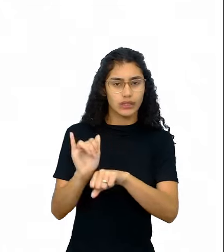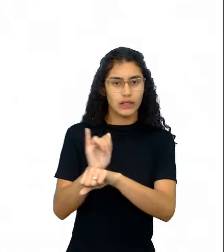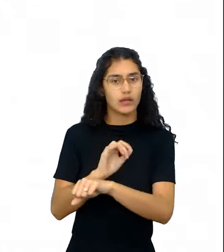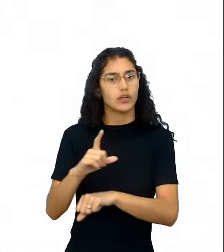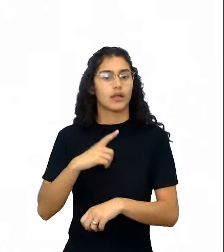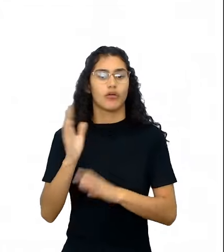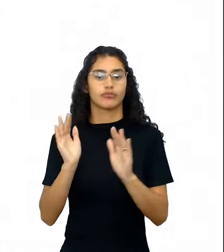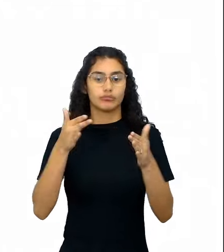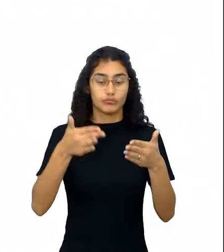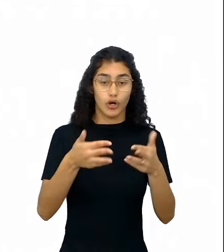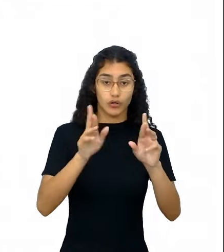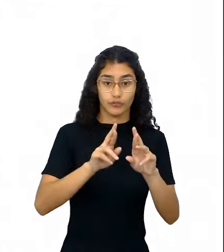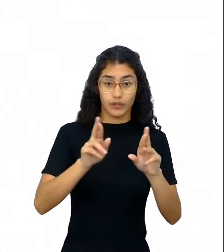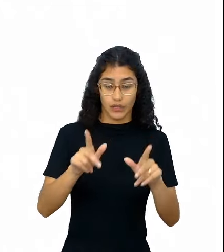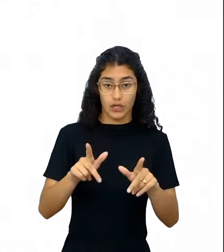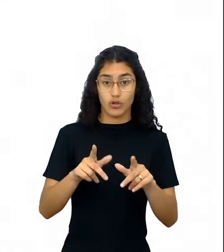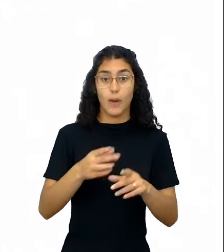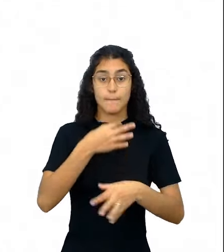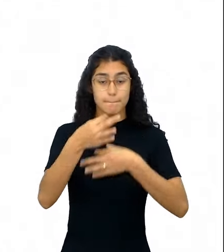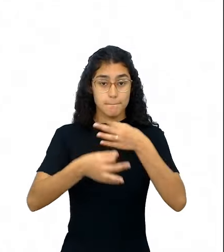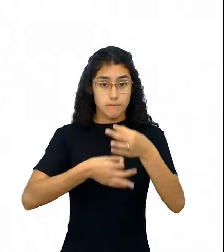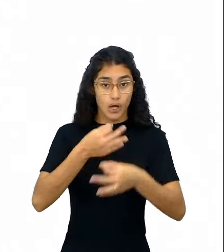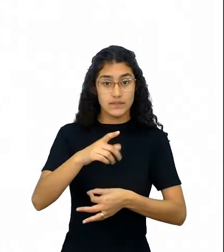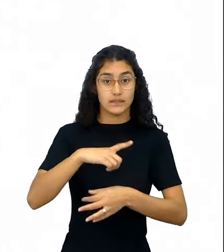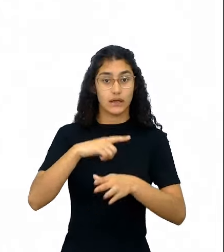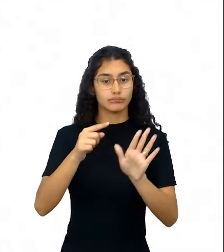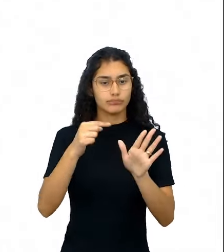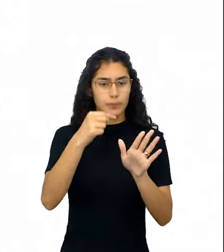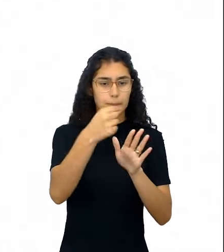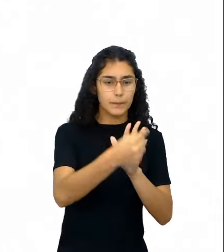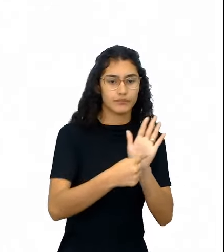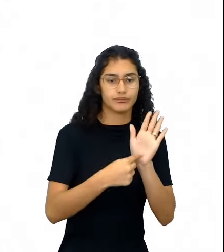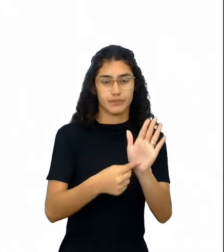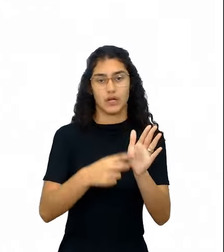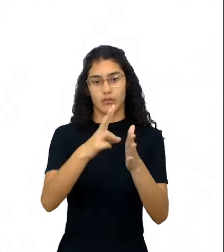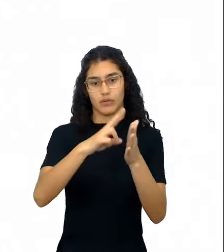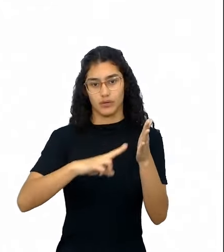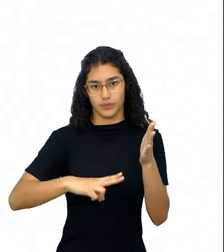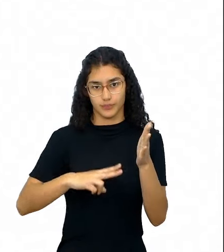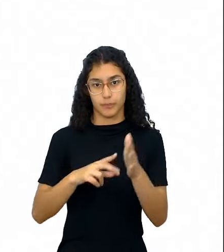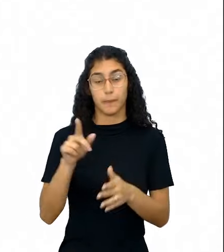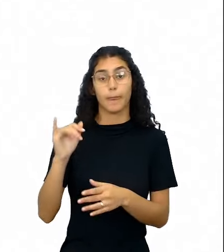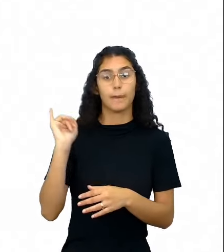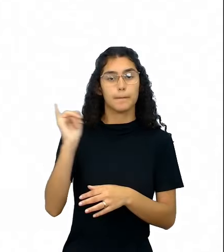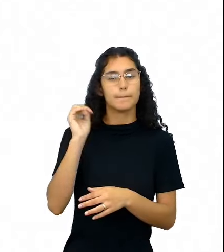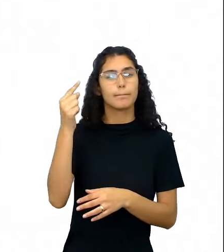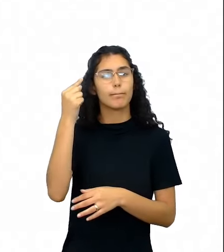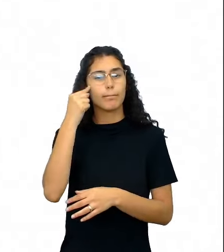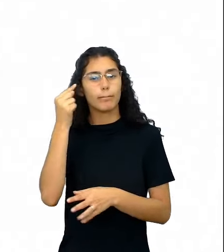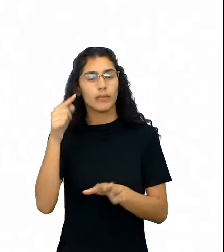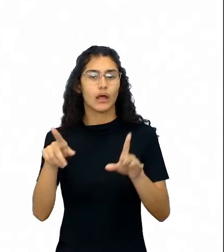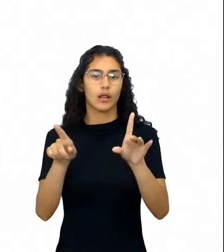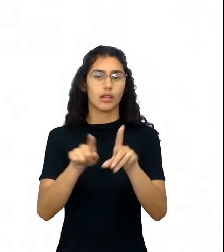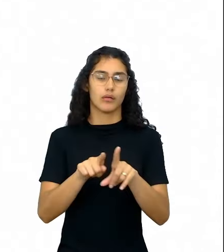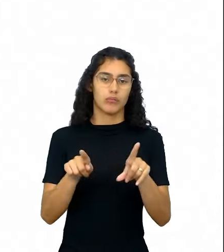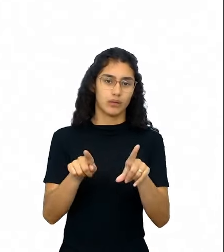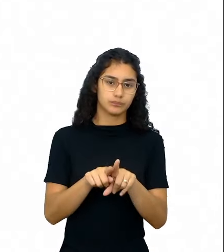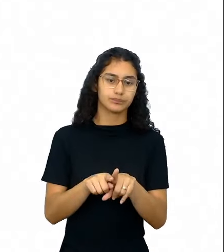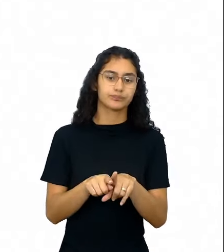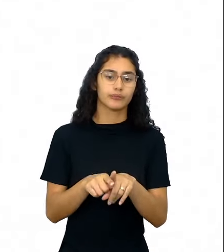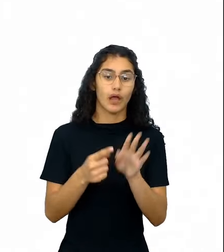com enfoque nas inferências e hipóteses levantadas durante a leitura. Então, é importante estar pensando nisso também, né?